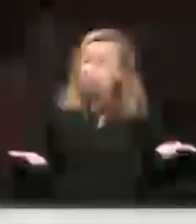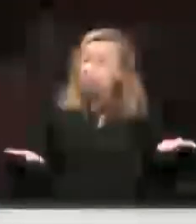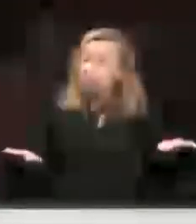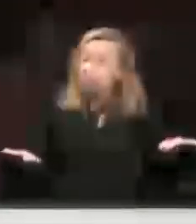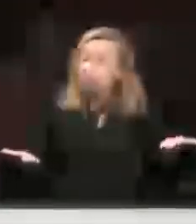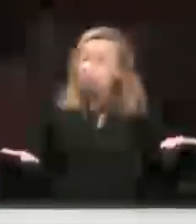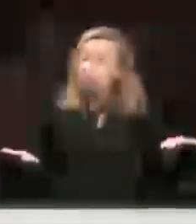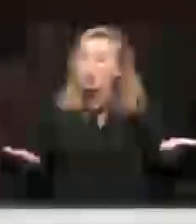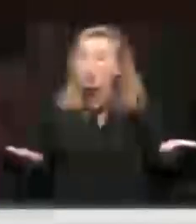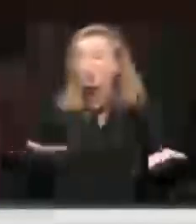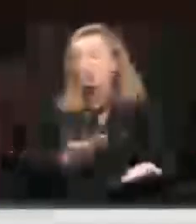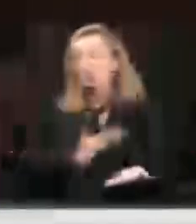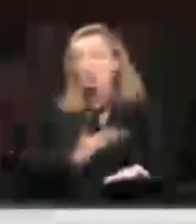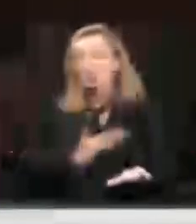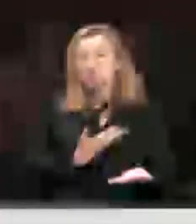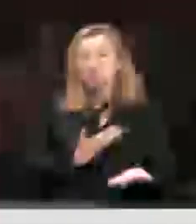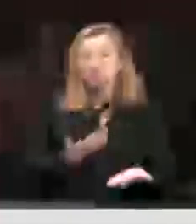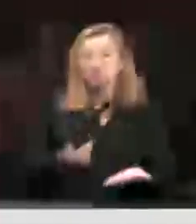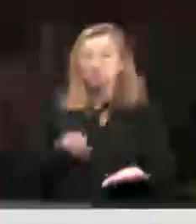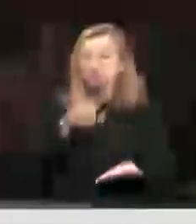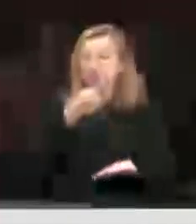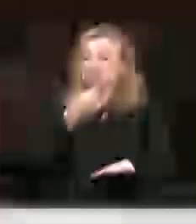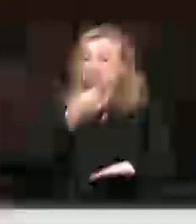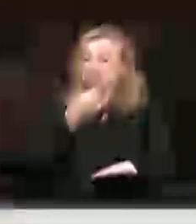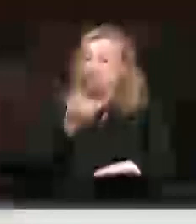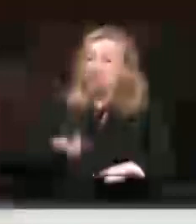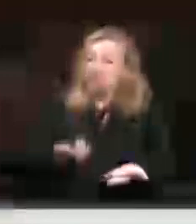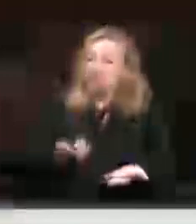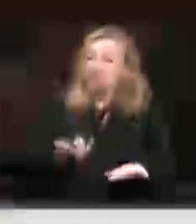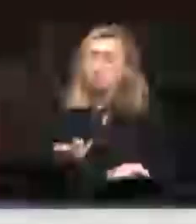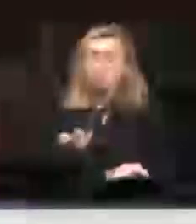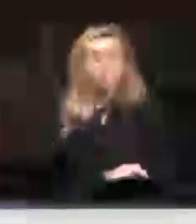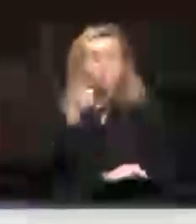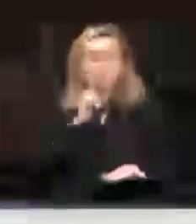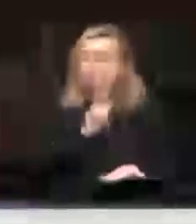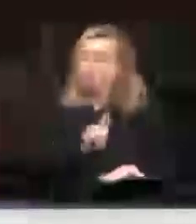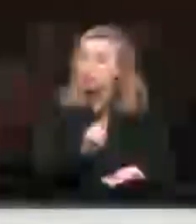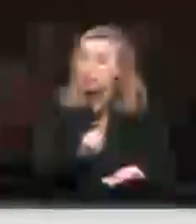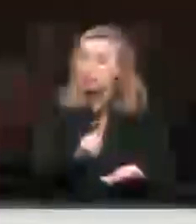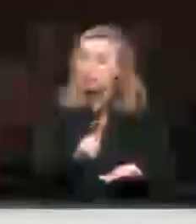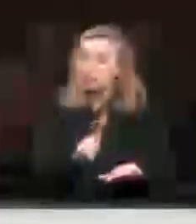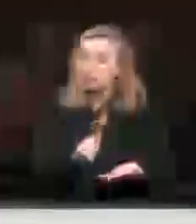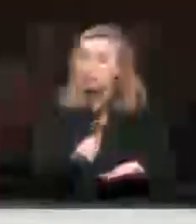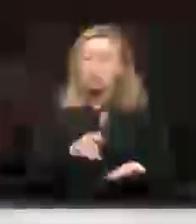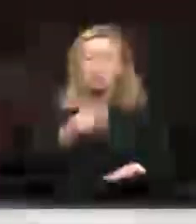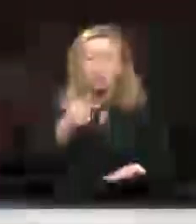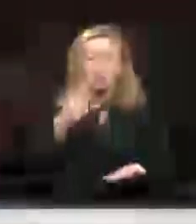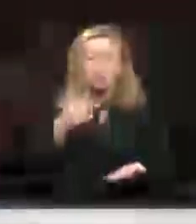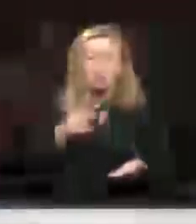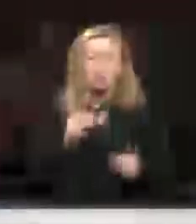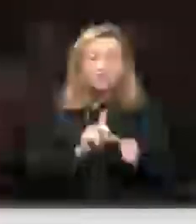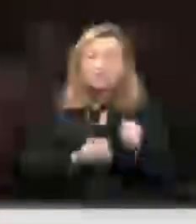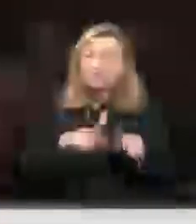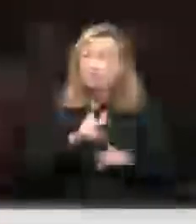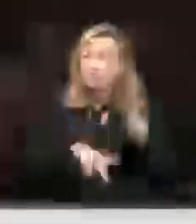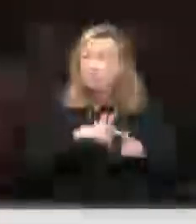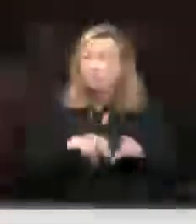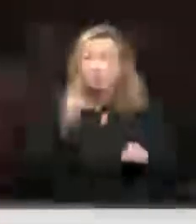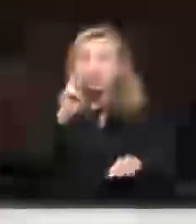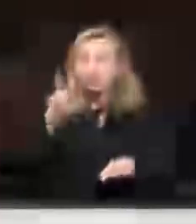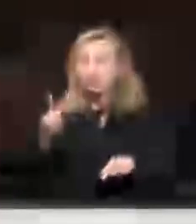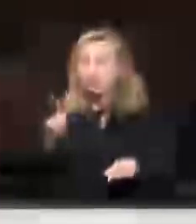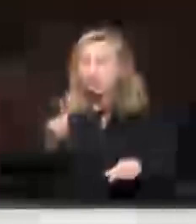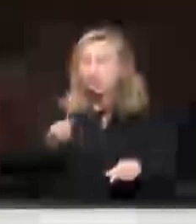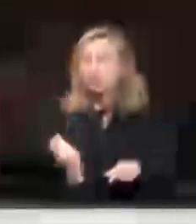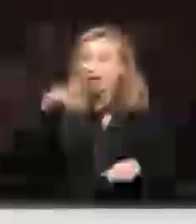não conseguimos convencer a maioria da população do nosso projeto, uma onda na